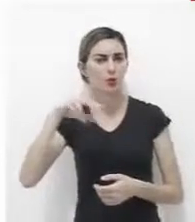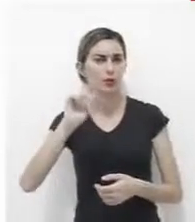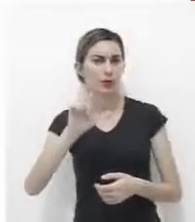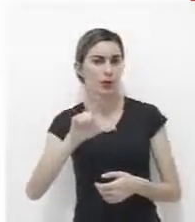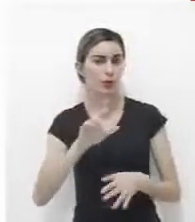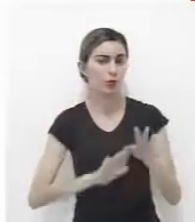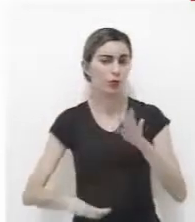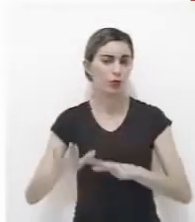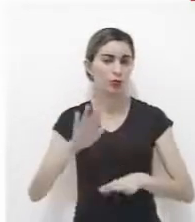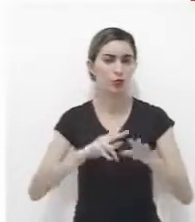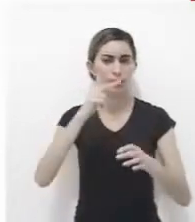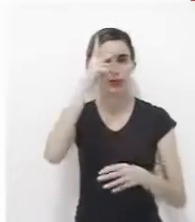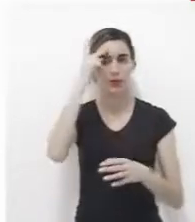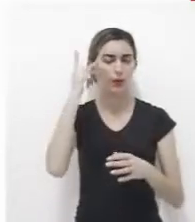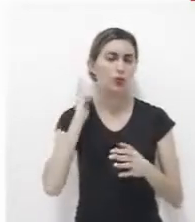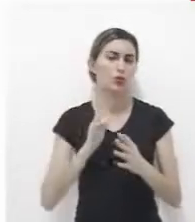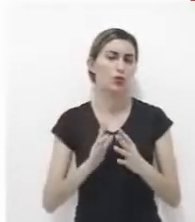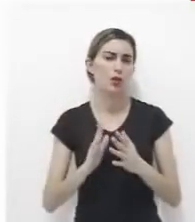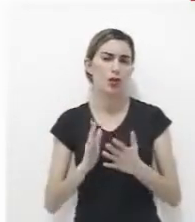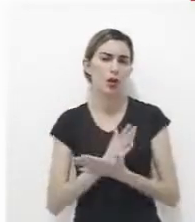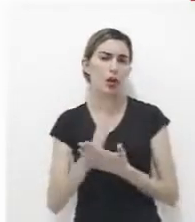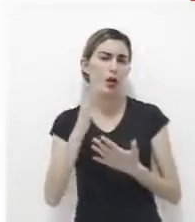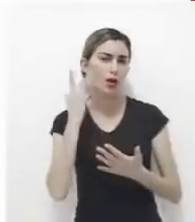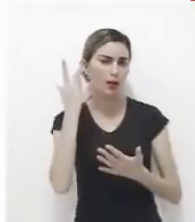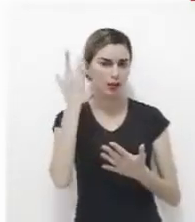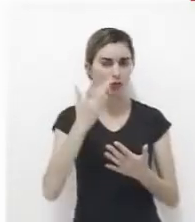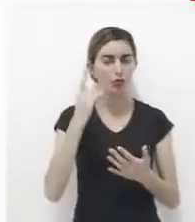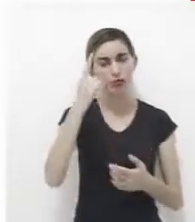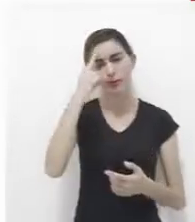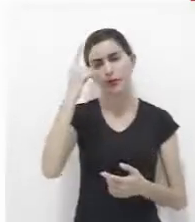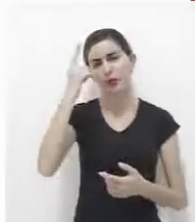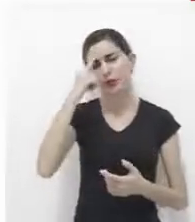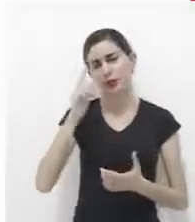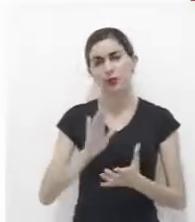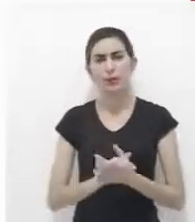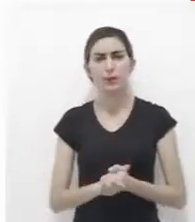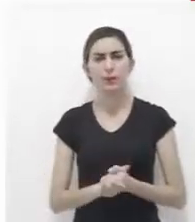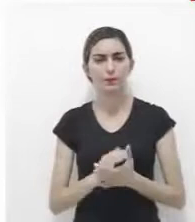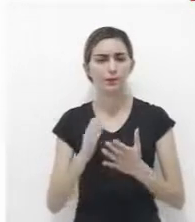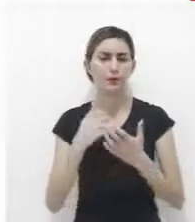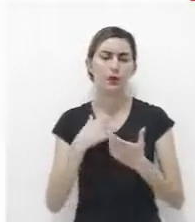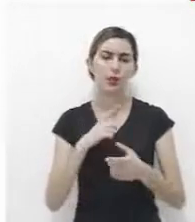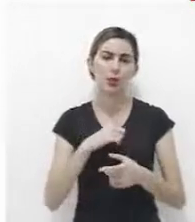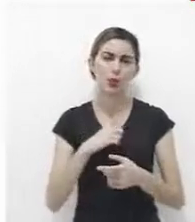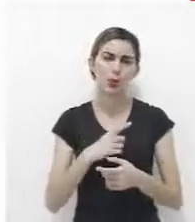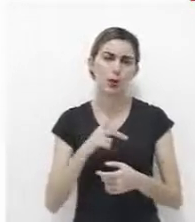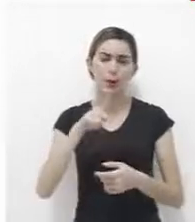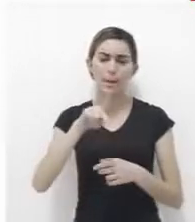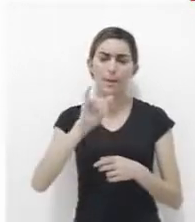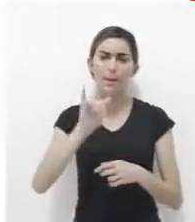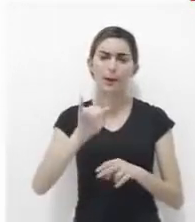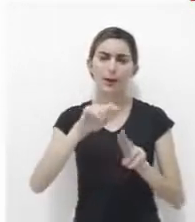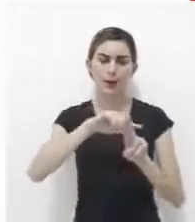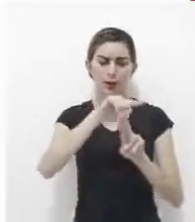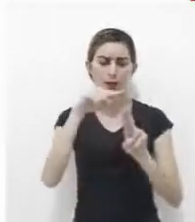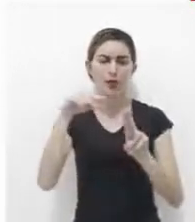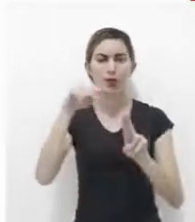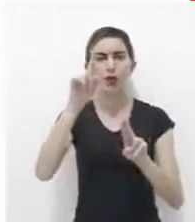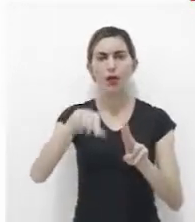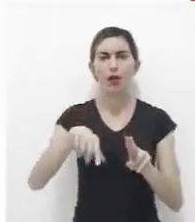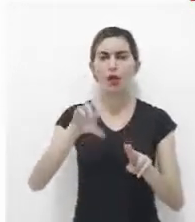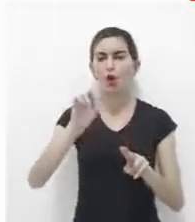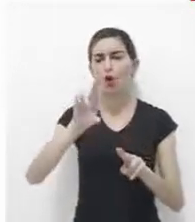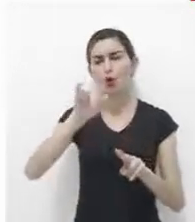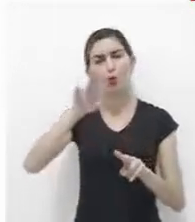π. Muito cuidado, porque as pessoas tendem a achar, pensar que a obtenção de π